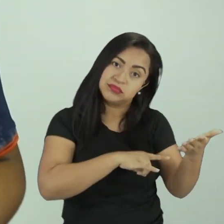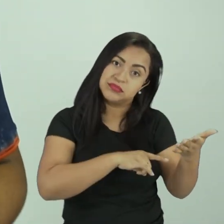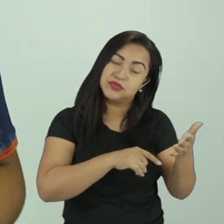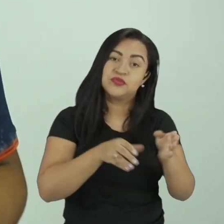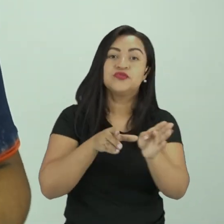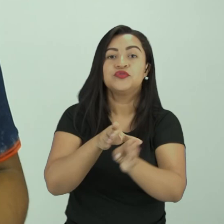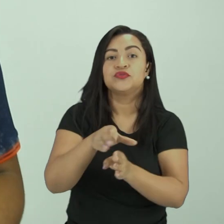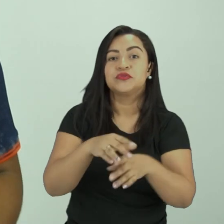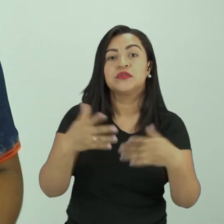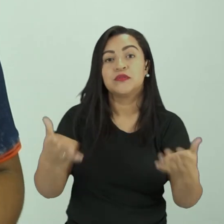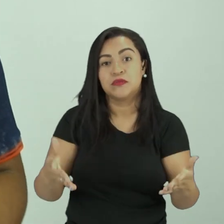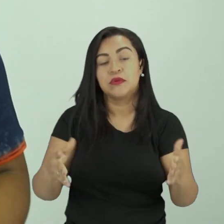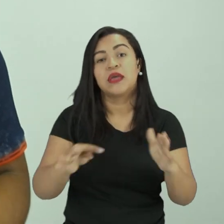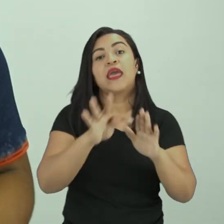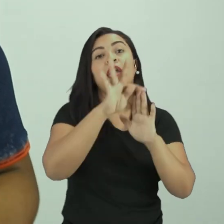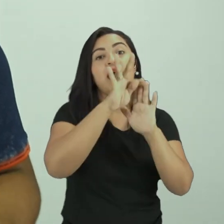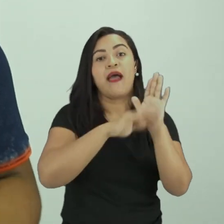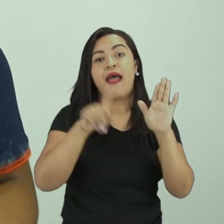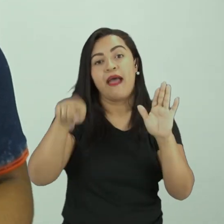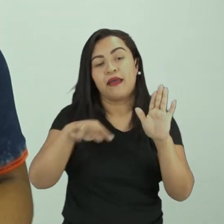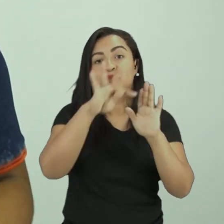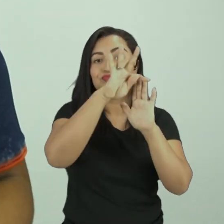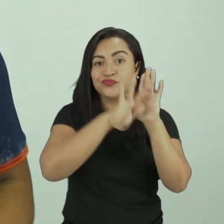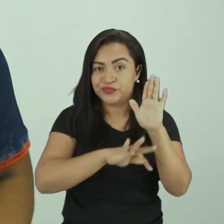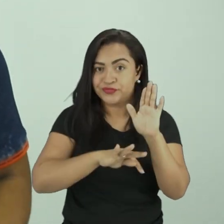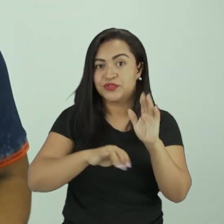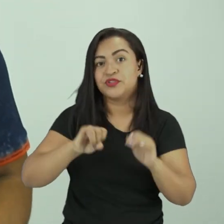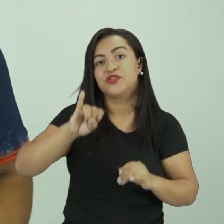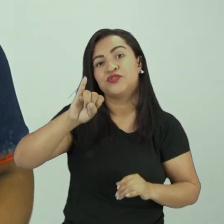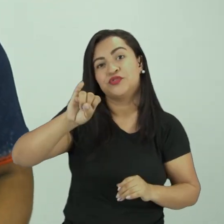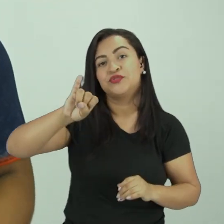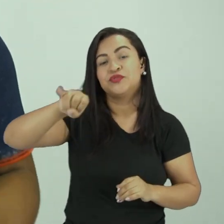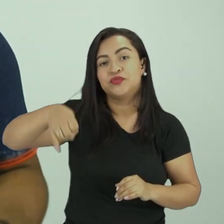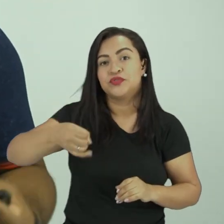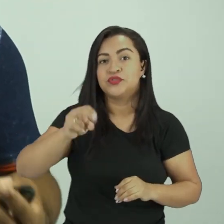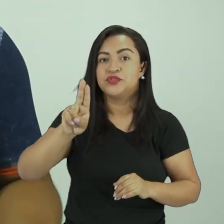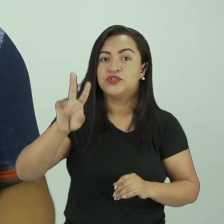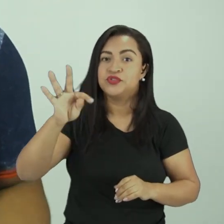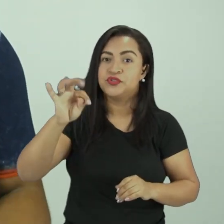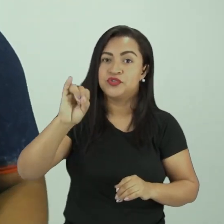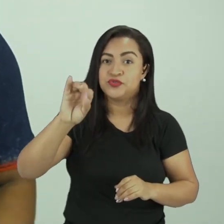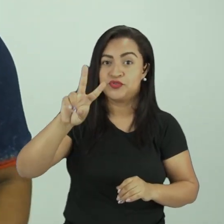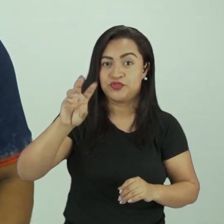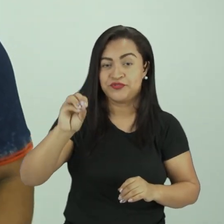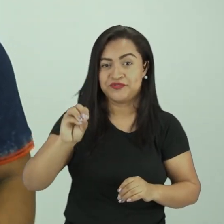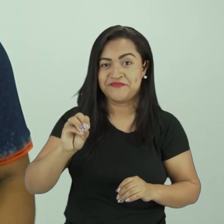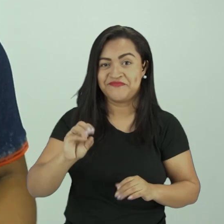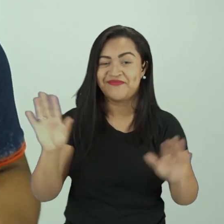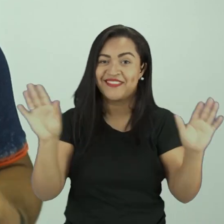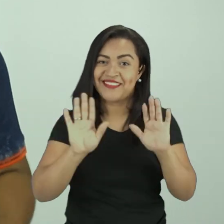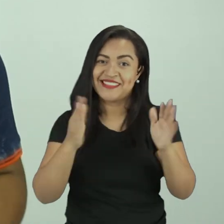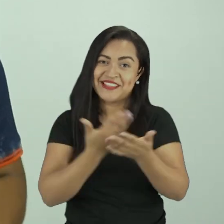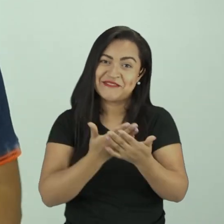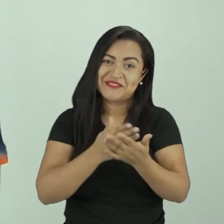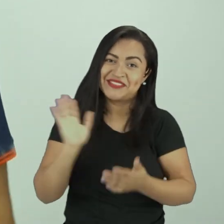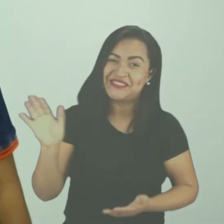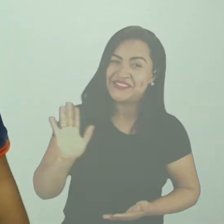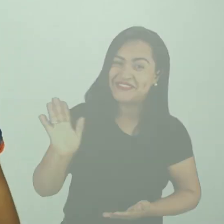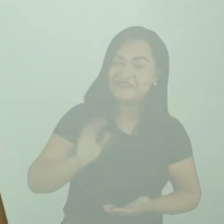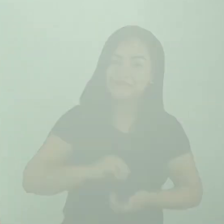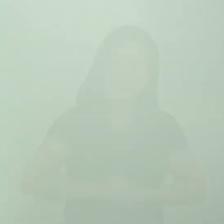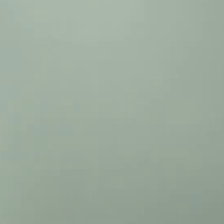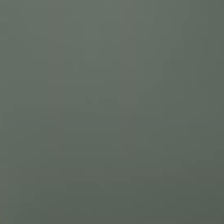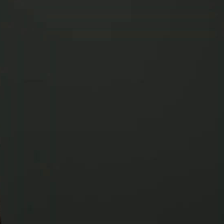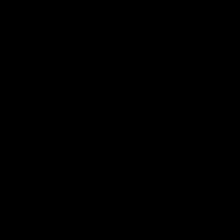gênero textual do texto injuntivo, tá certo? Até a próxima aula. Tchau.